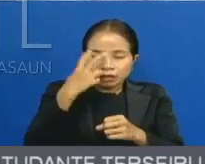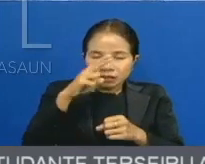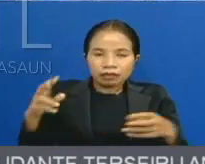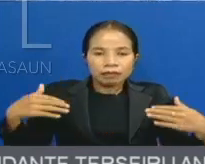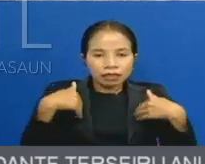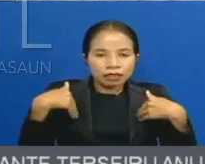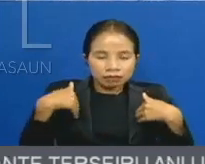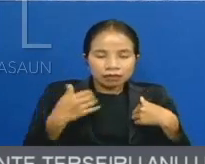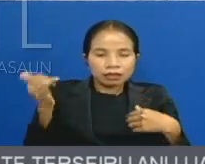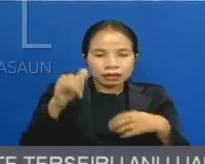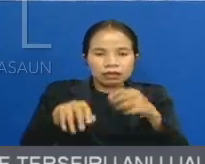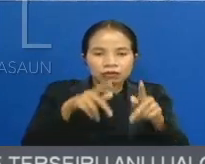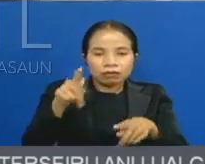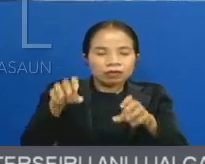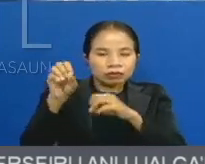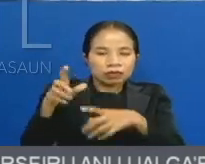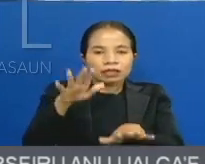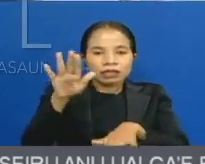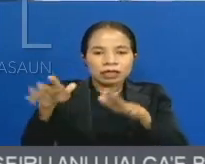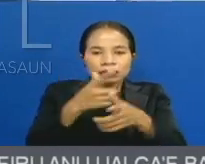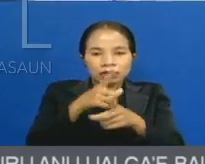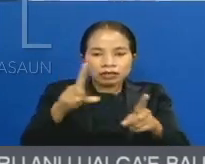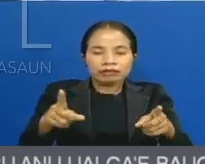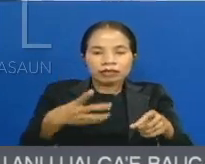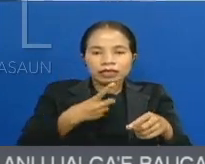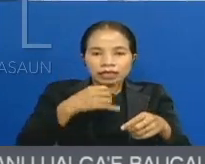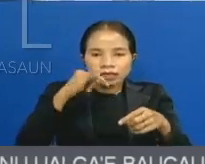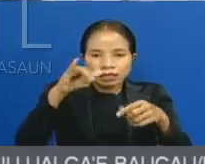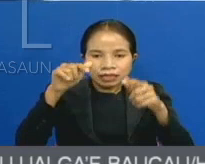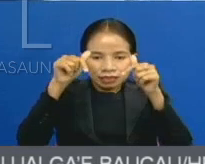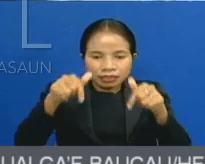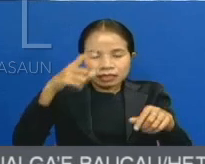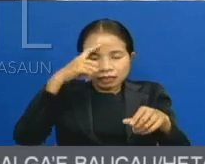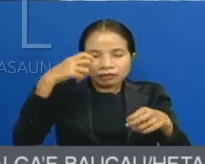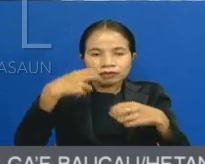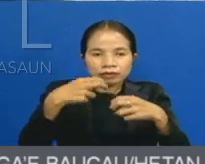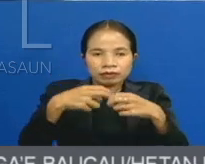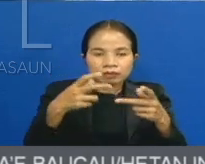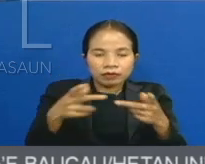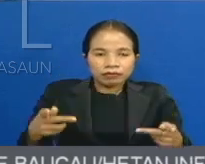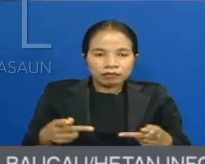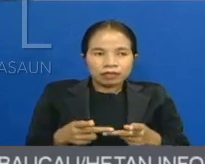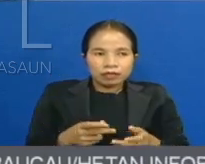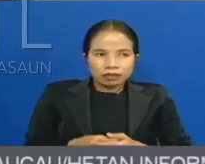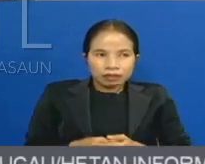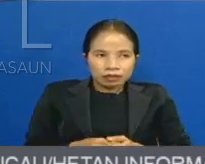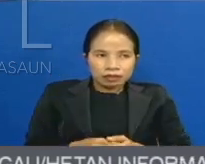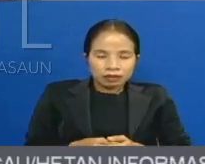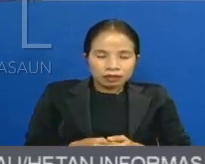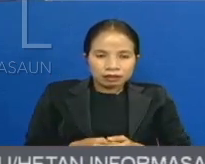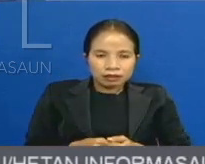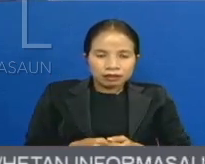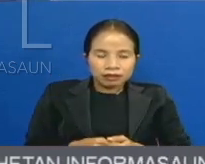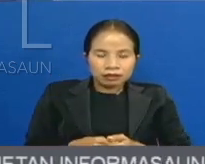animal Sirenebe comunidade husik livre iha capital Dili. Tamba bele foi impacto ba ambiente. Sucursos têm ali o